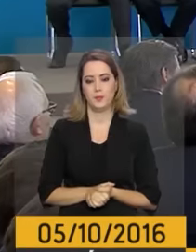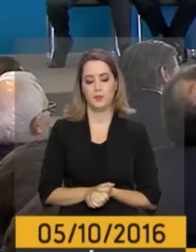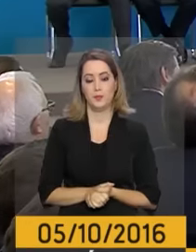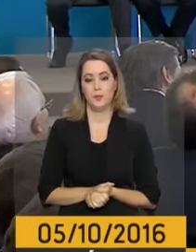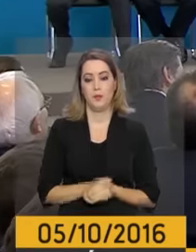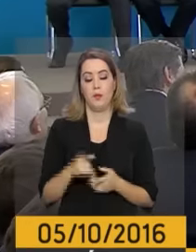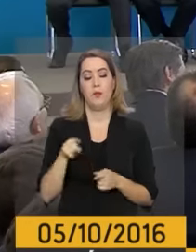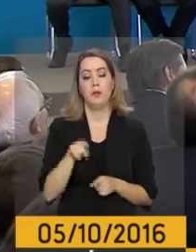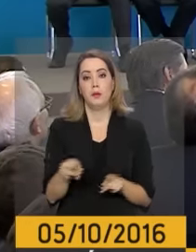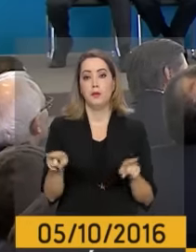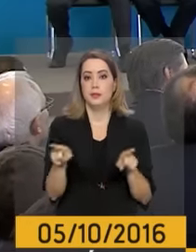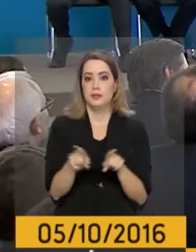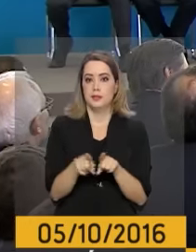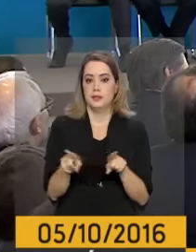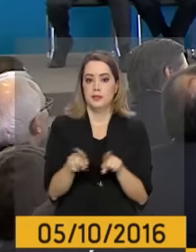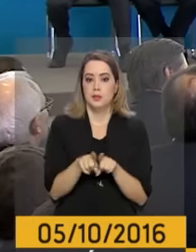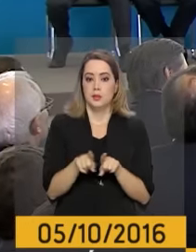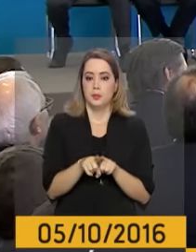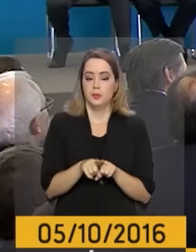E